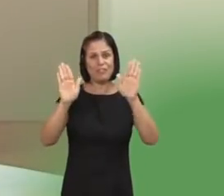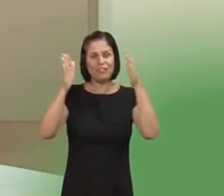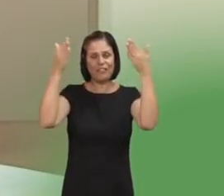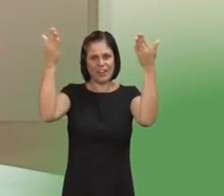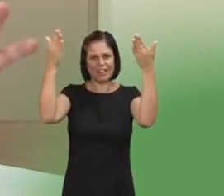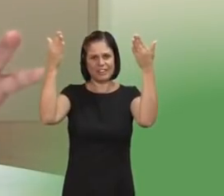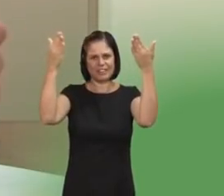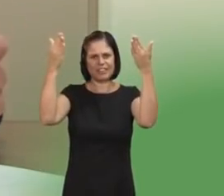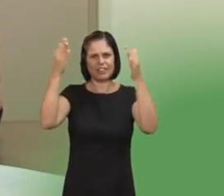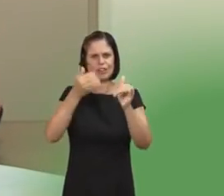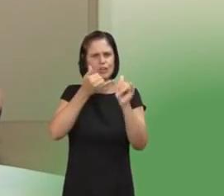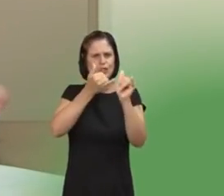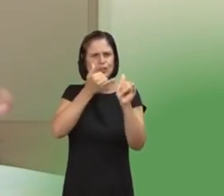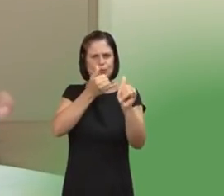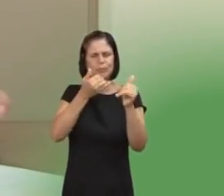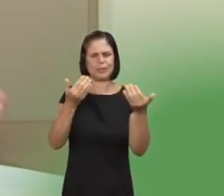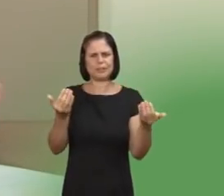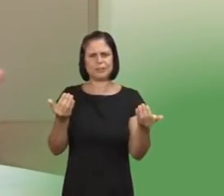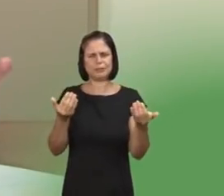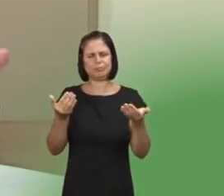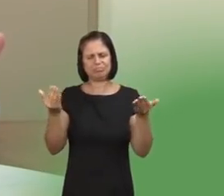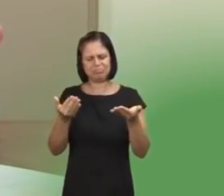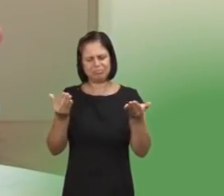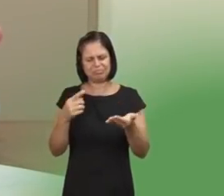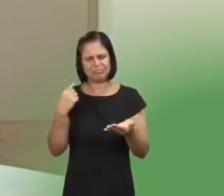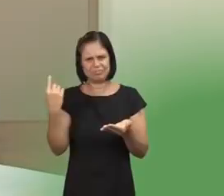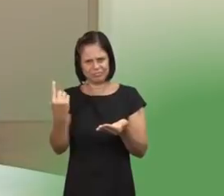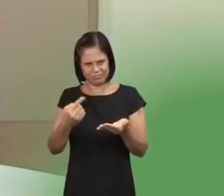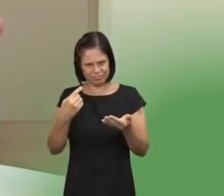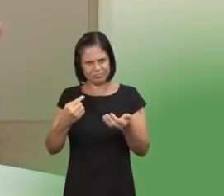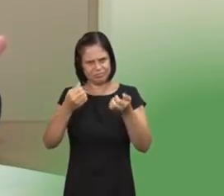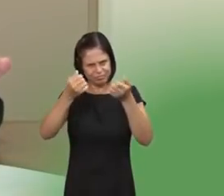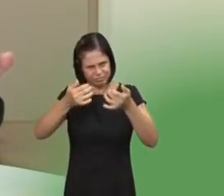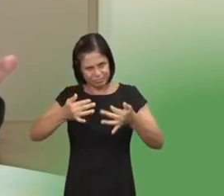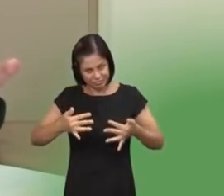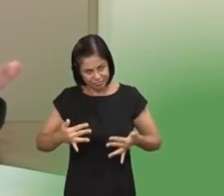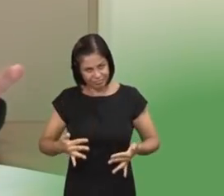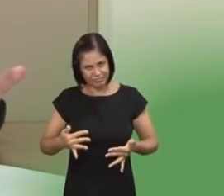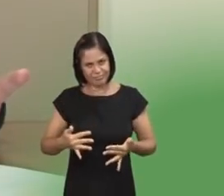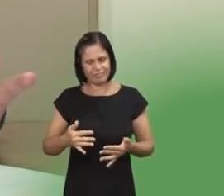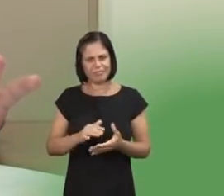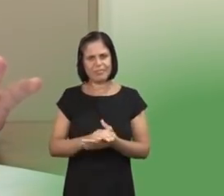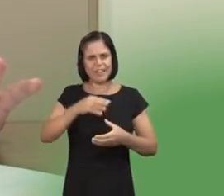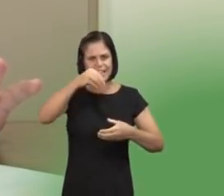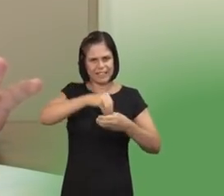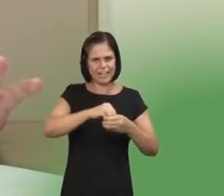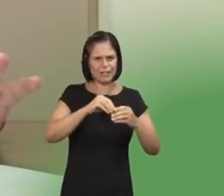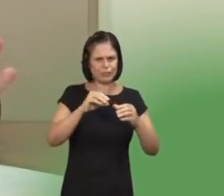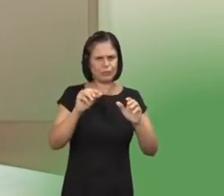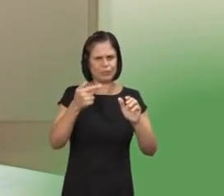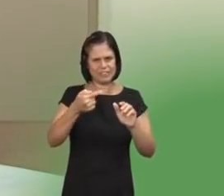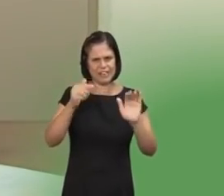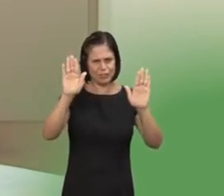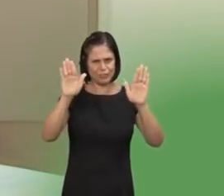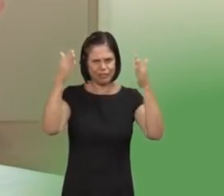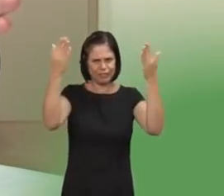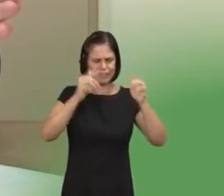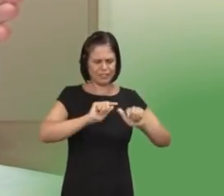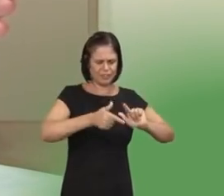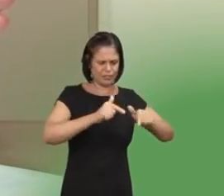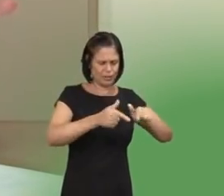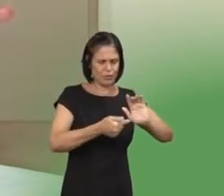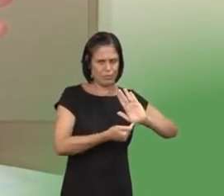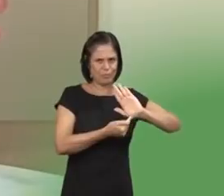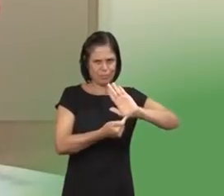das trombetas. E nós aqui vamos apenas fazer agora uma colocação dentro das 7 festas de Israel,